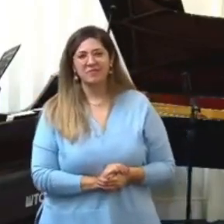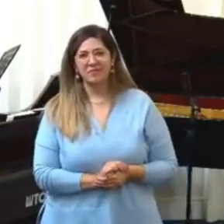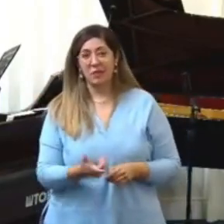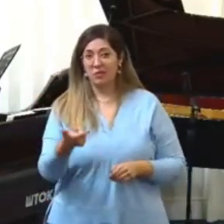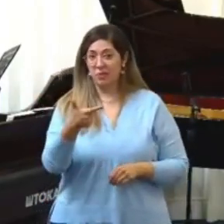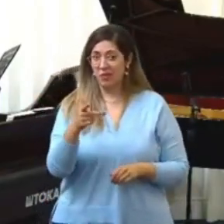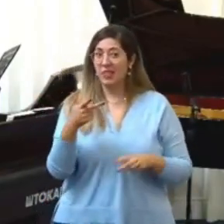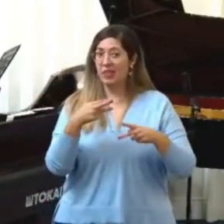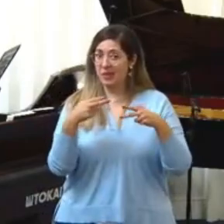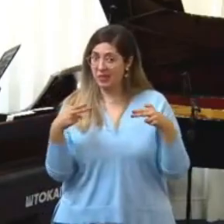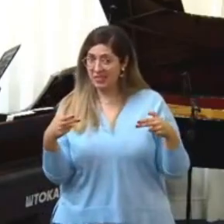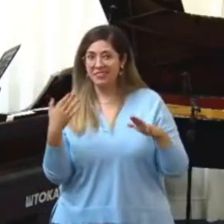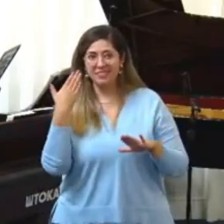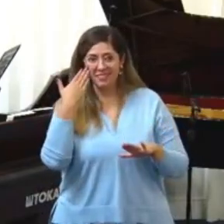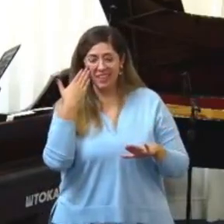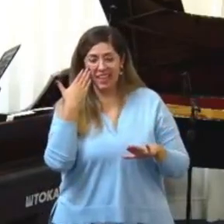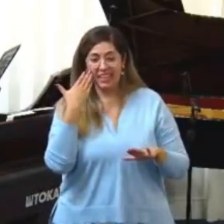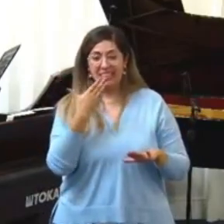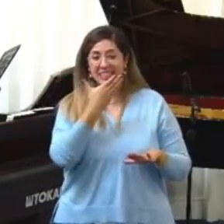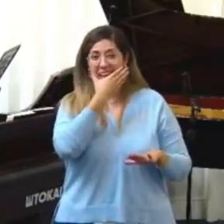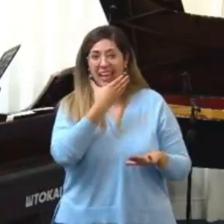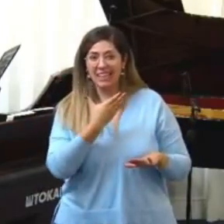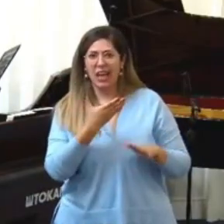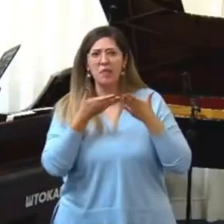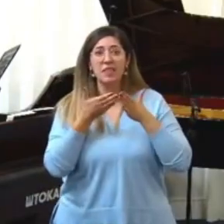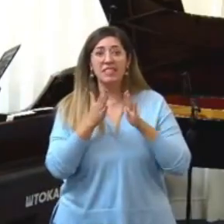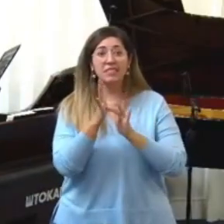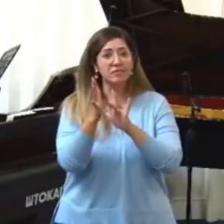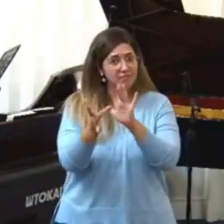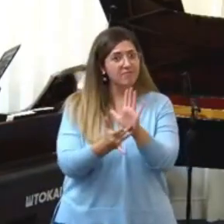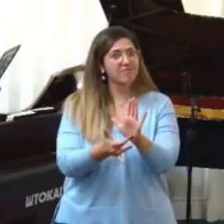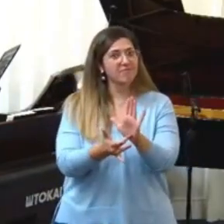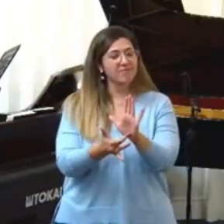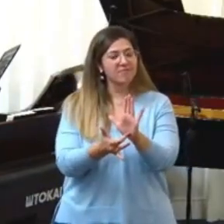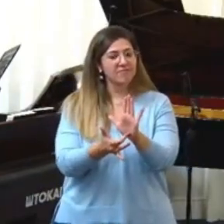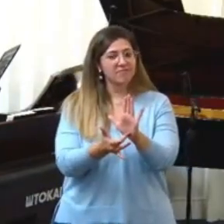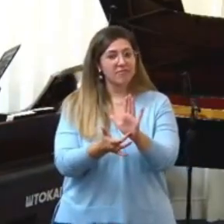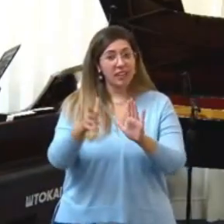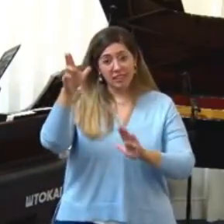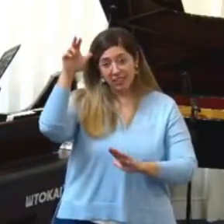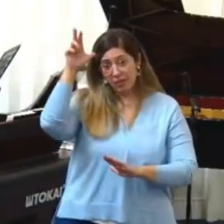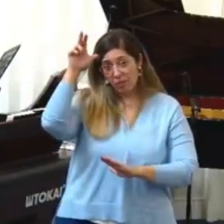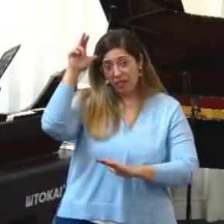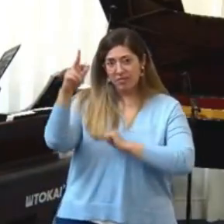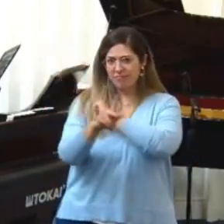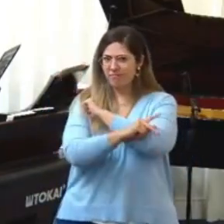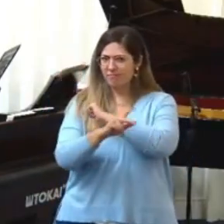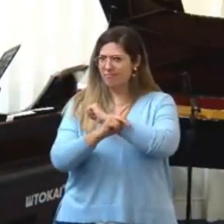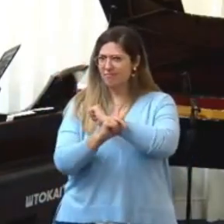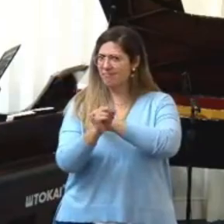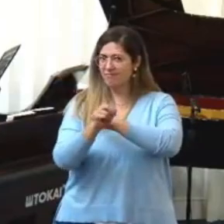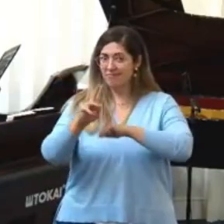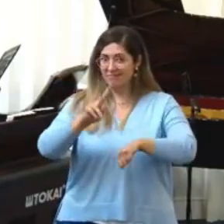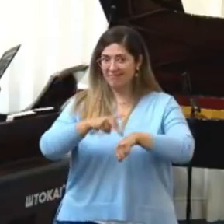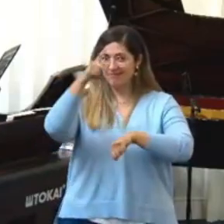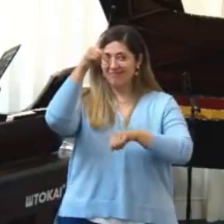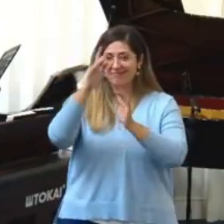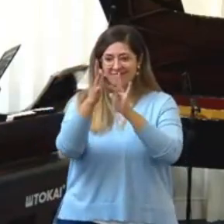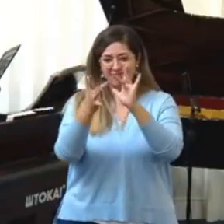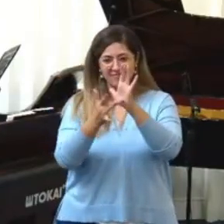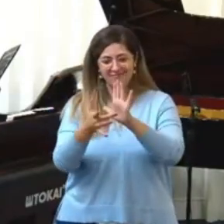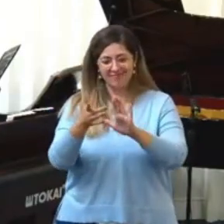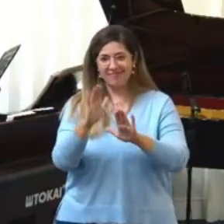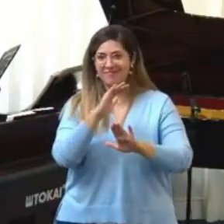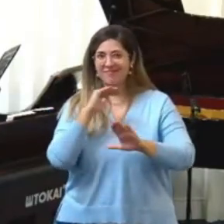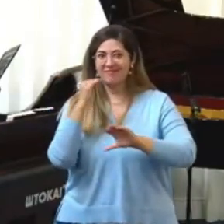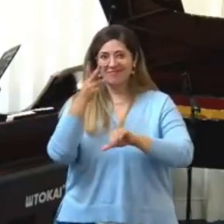coisa. No Natal, Jesus Cristo, Filho de Deus, nasceu. E na Páscoa, o Filho de Deus morreu e ressuscitou.